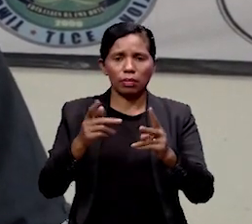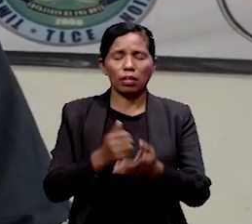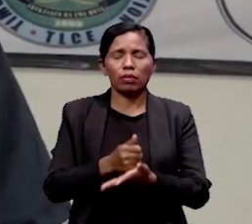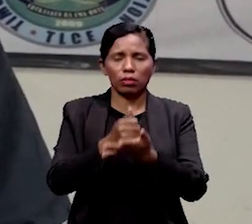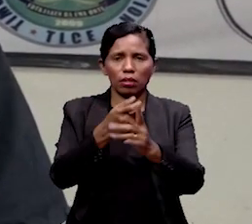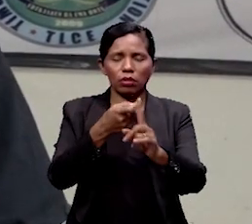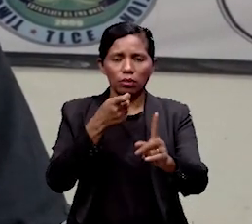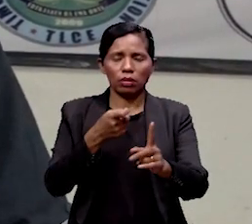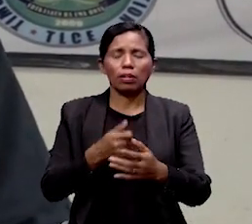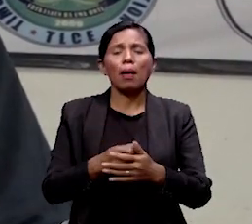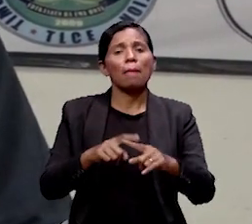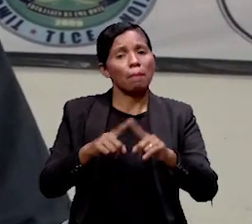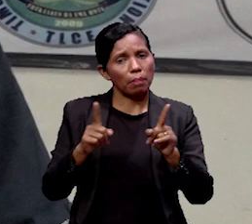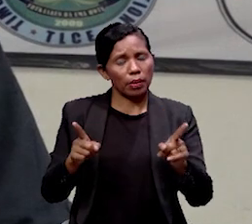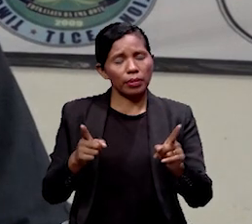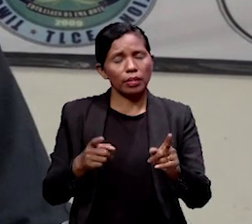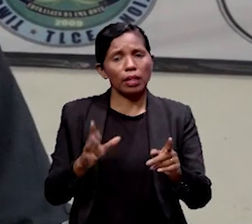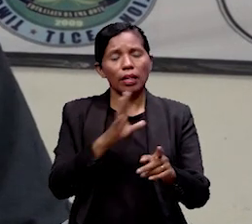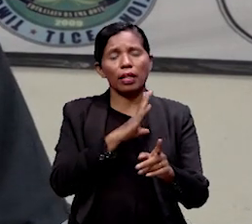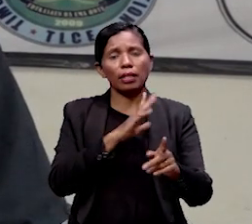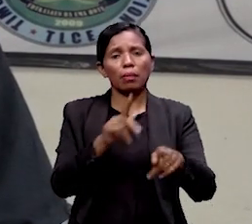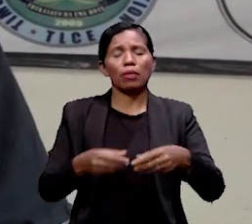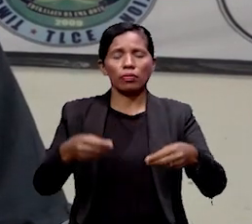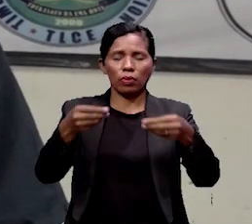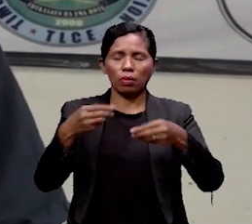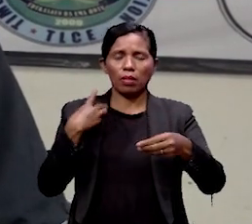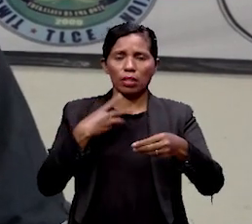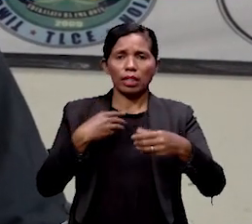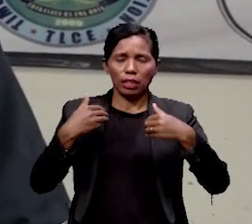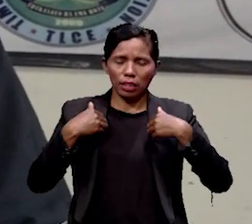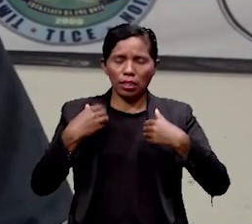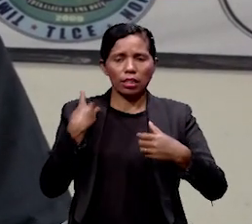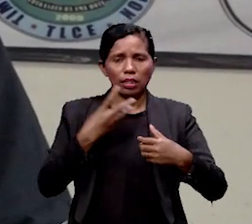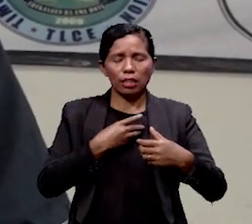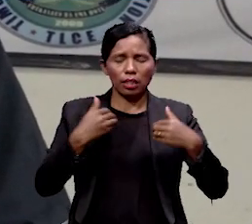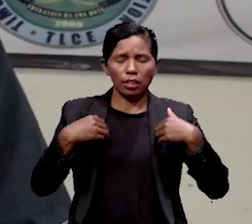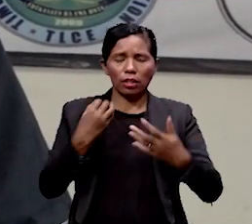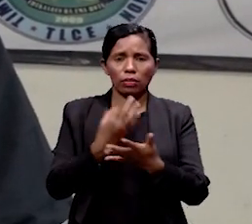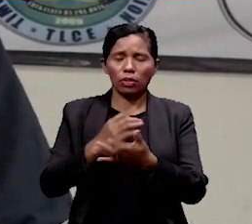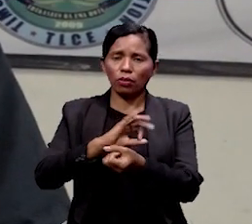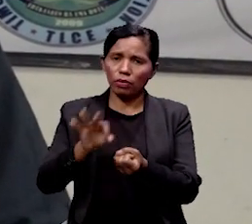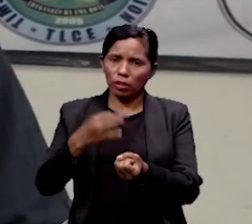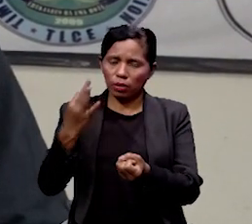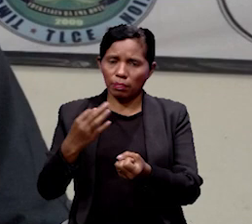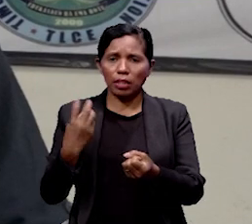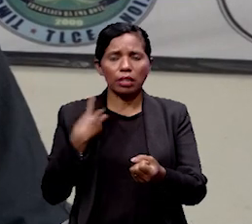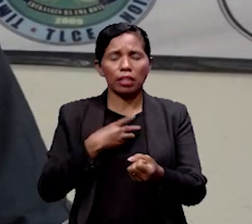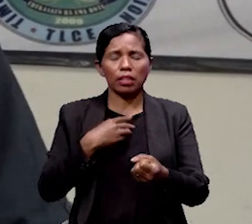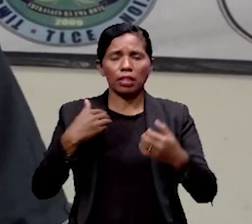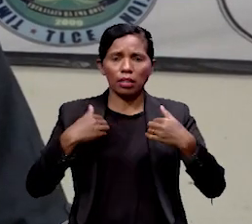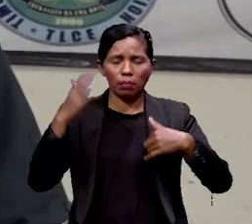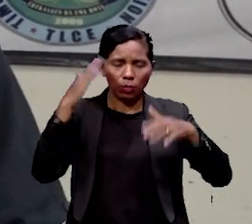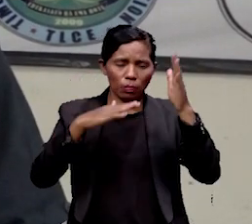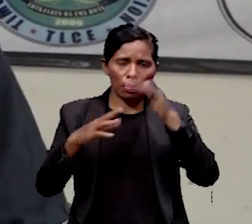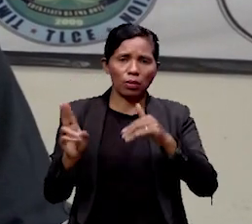doação, a realidade é que temos o fundo do Covid-19. Então, nós temos o problema com a capacidade de gestão